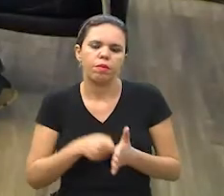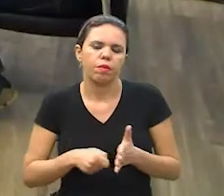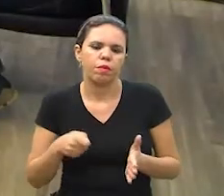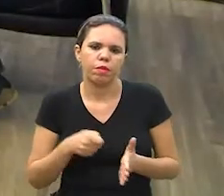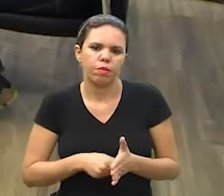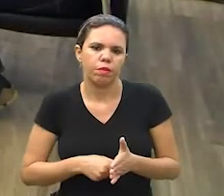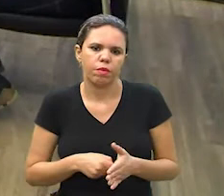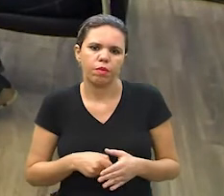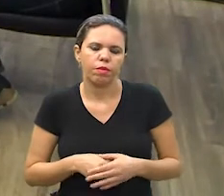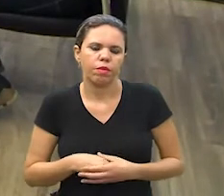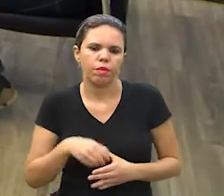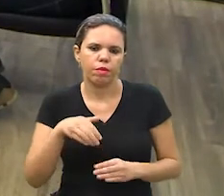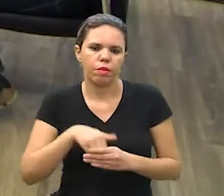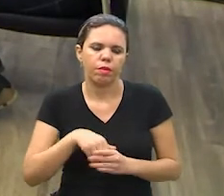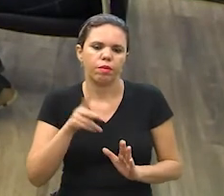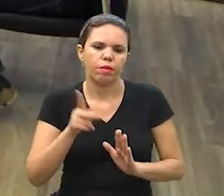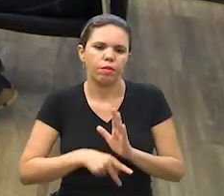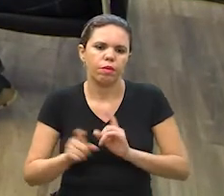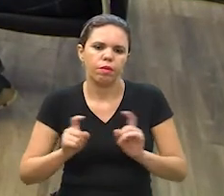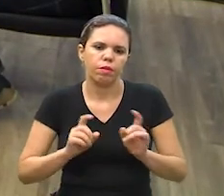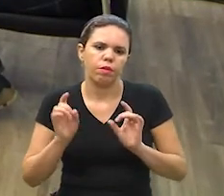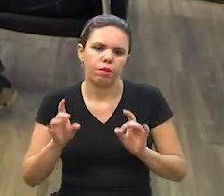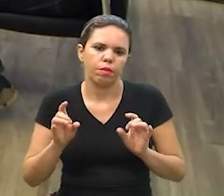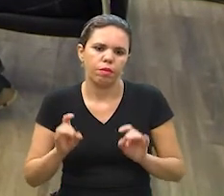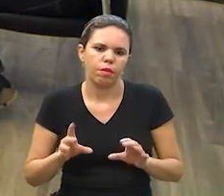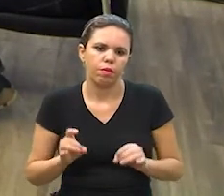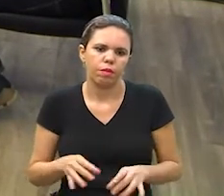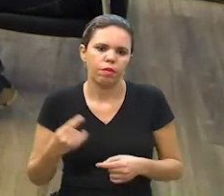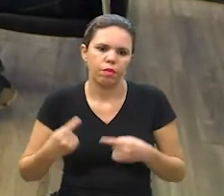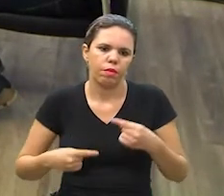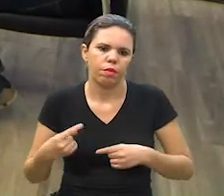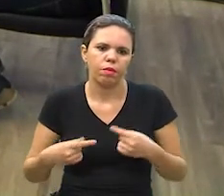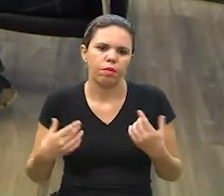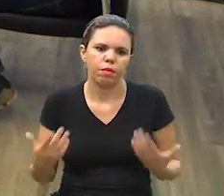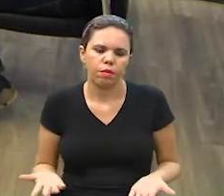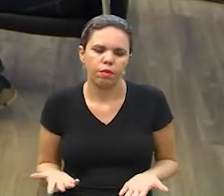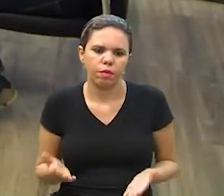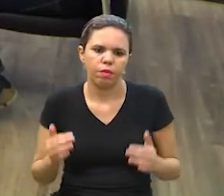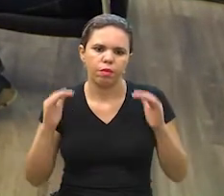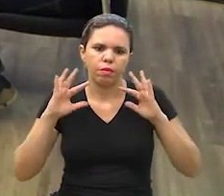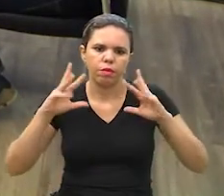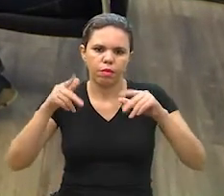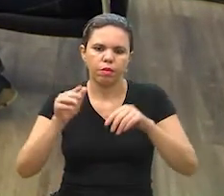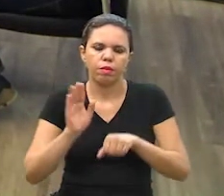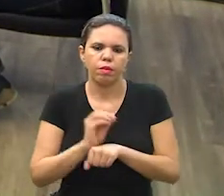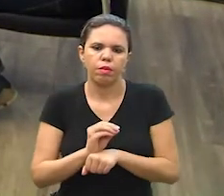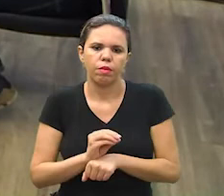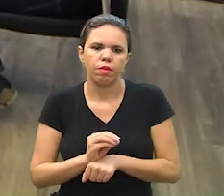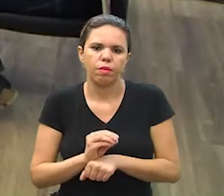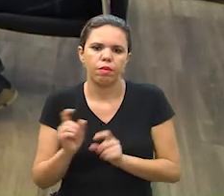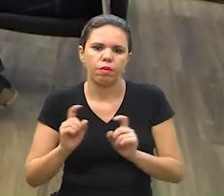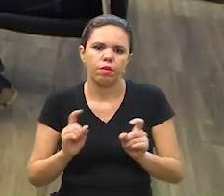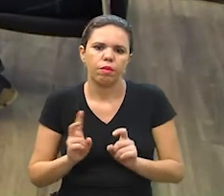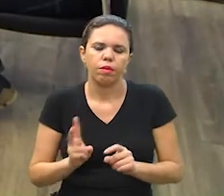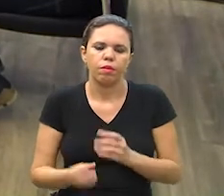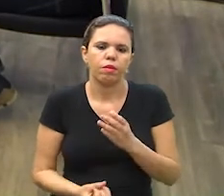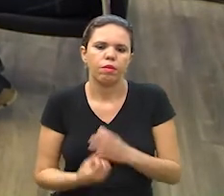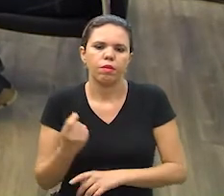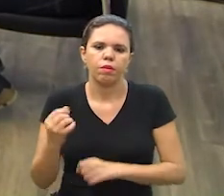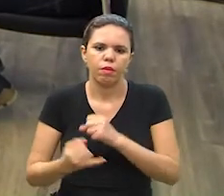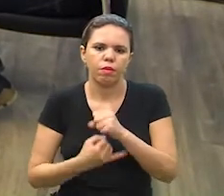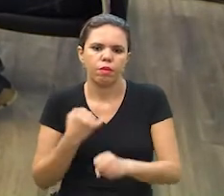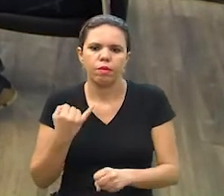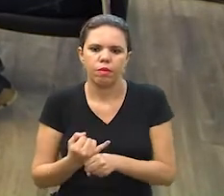luta, votando os projetos nas reuniões extraordinárias, discutindo e com todos os cuidados. A reunião continua acontecendo de